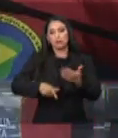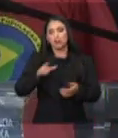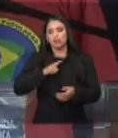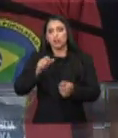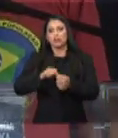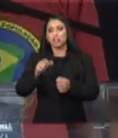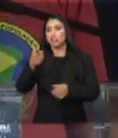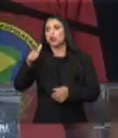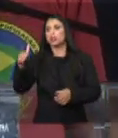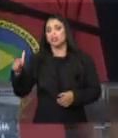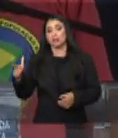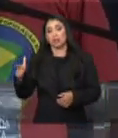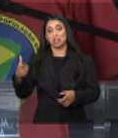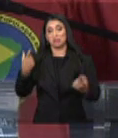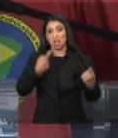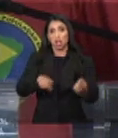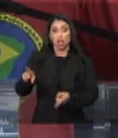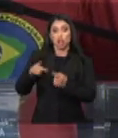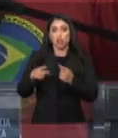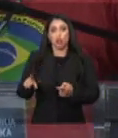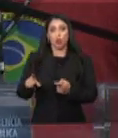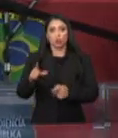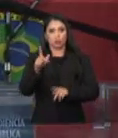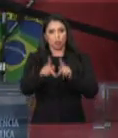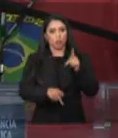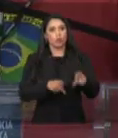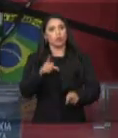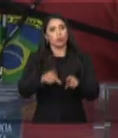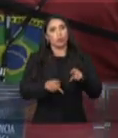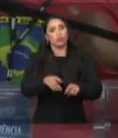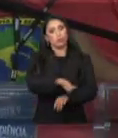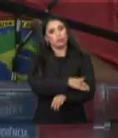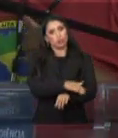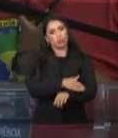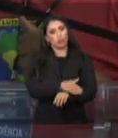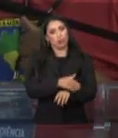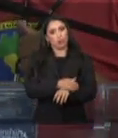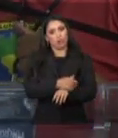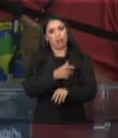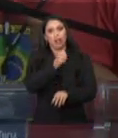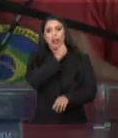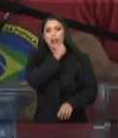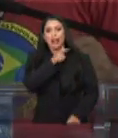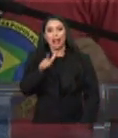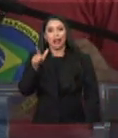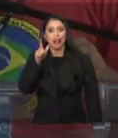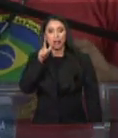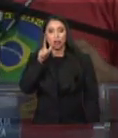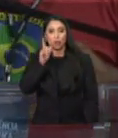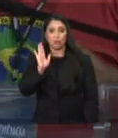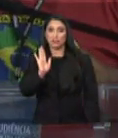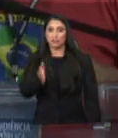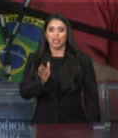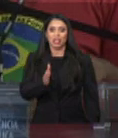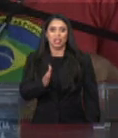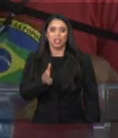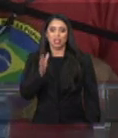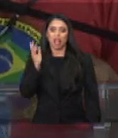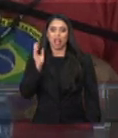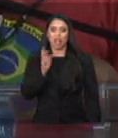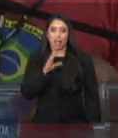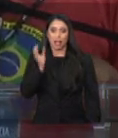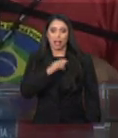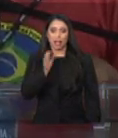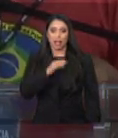ferir a gente nós falamos no massacre de Maceió Alagoas já passou rápido é muito tempo